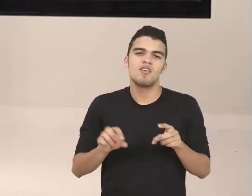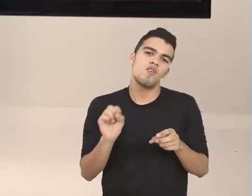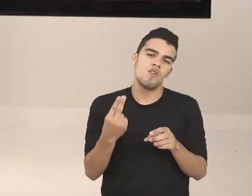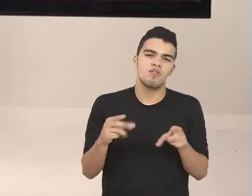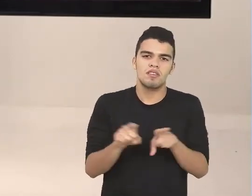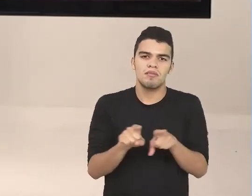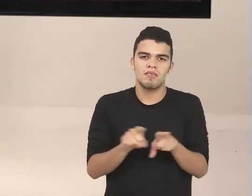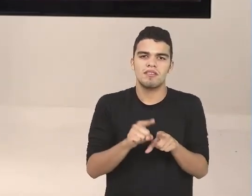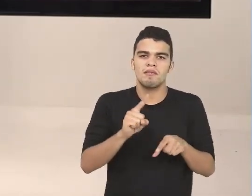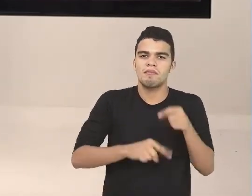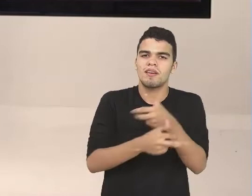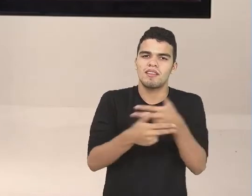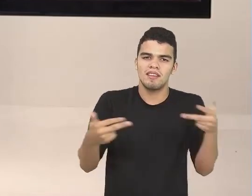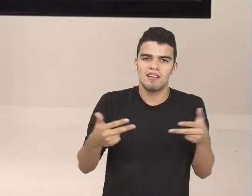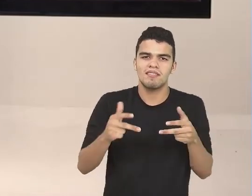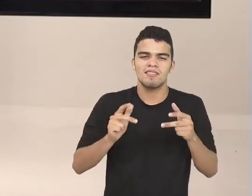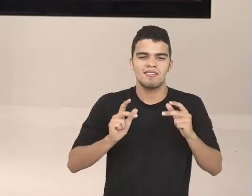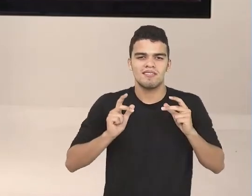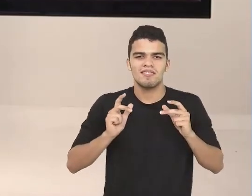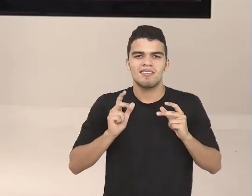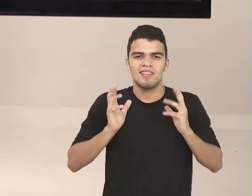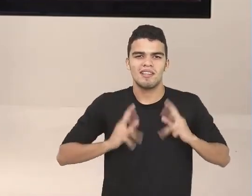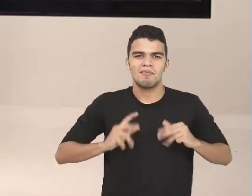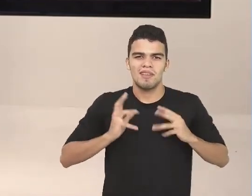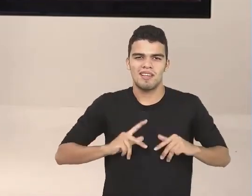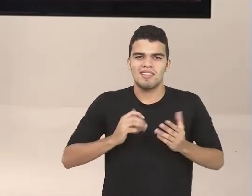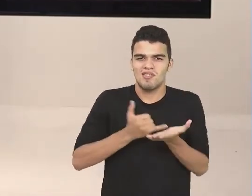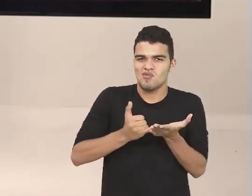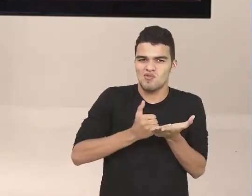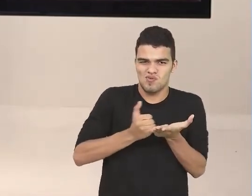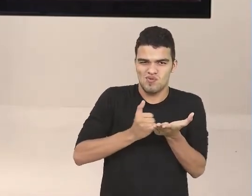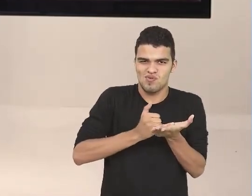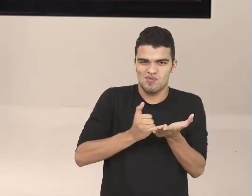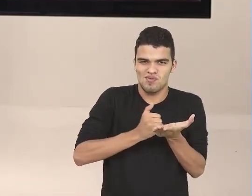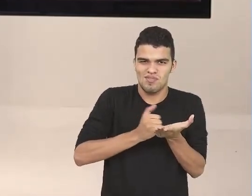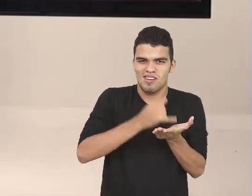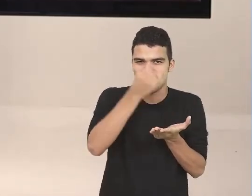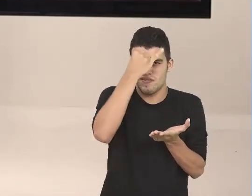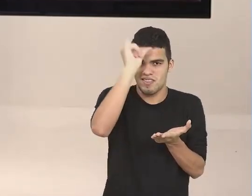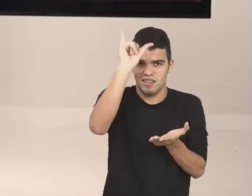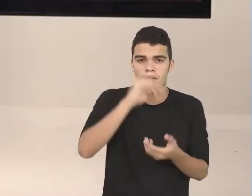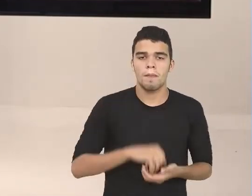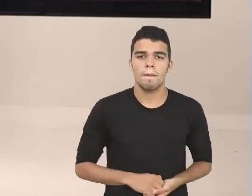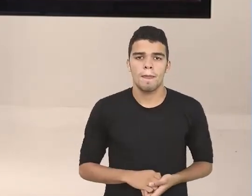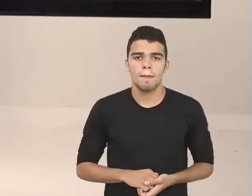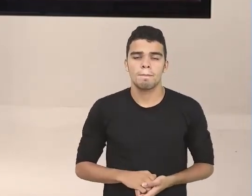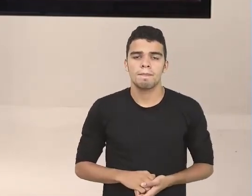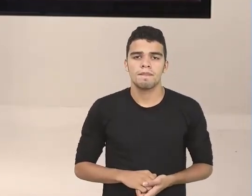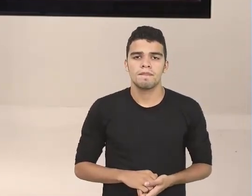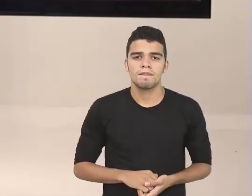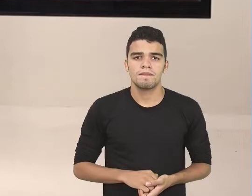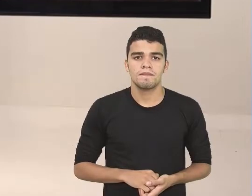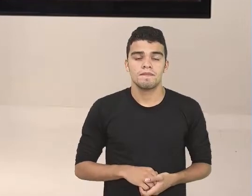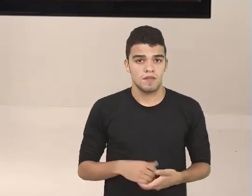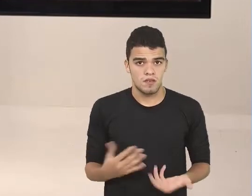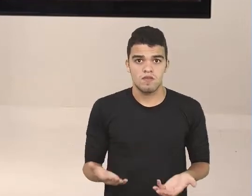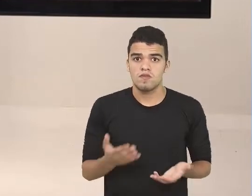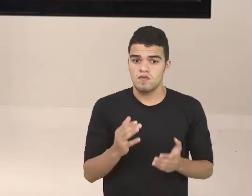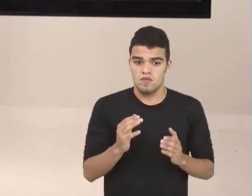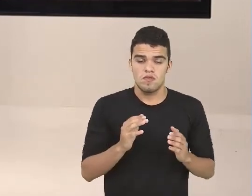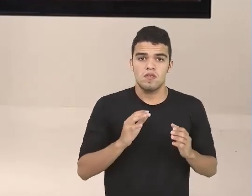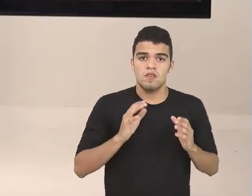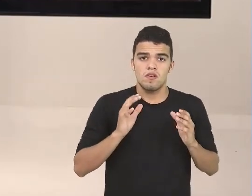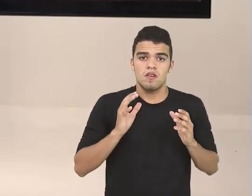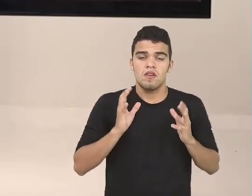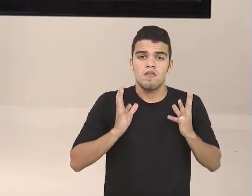gordura que o vírus tem, não é isso? Então, um desinfetante, o